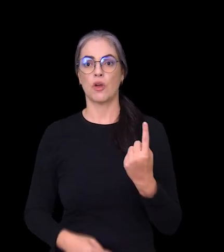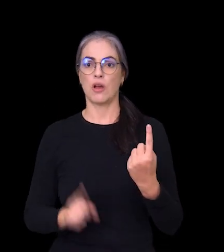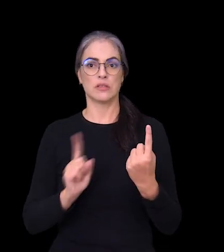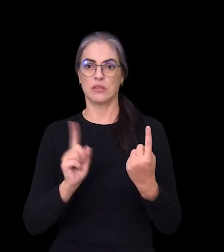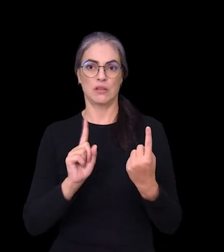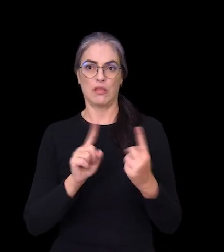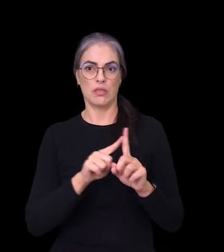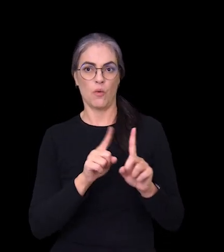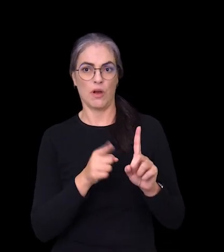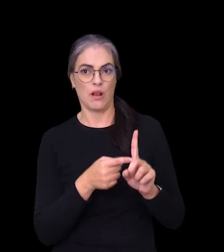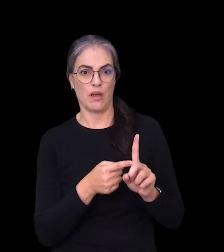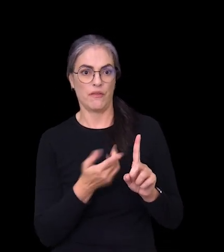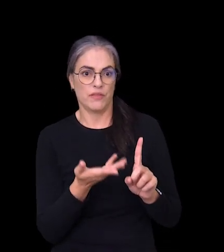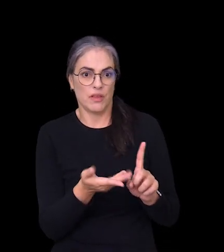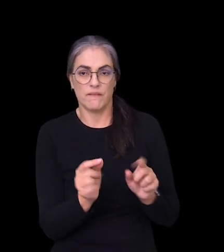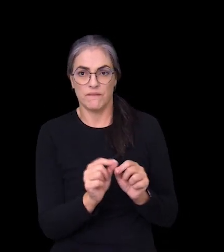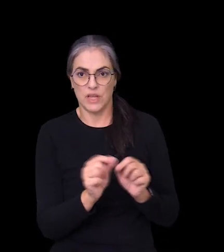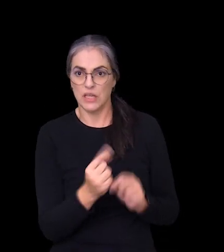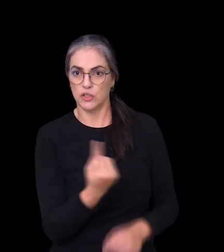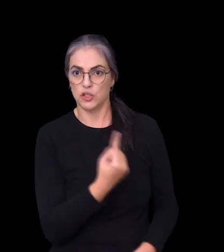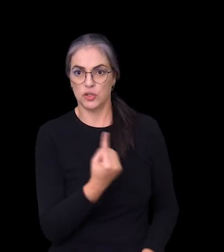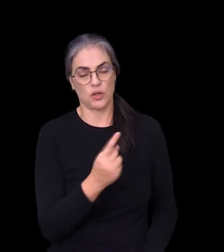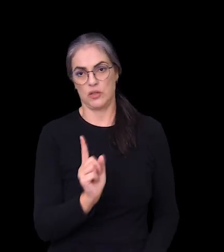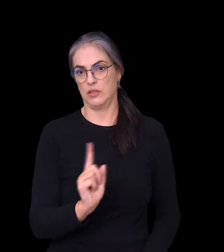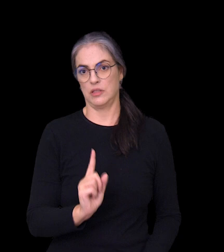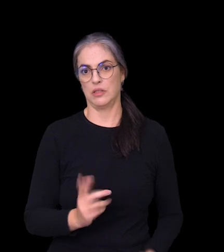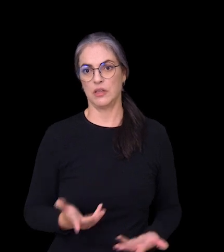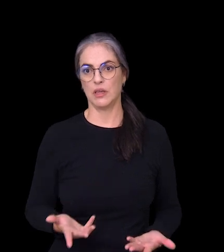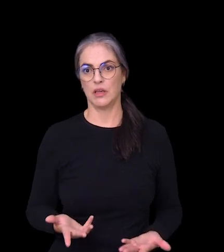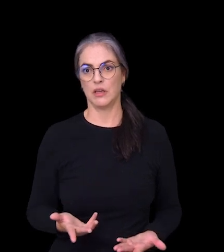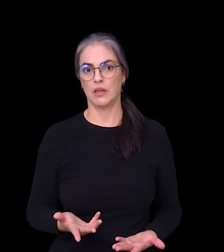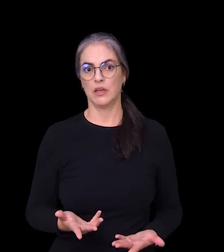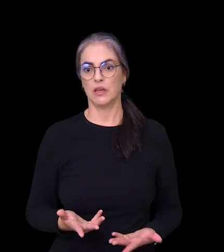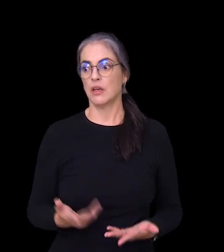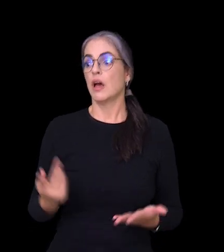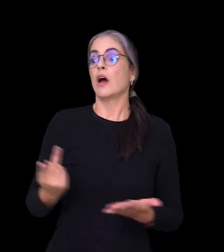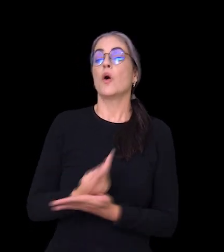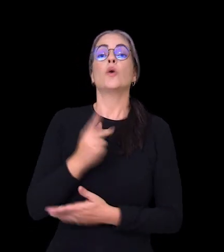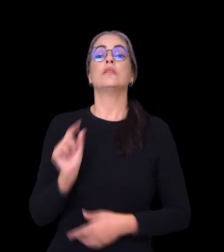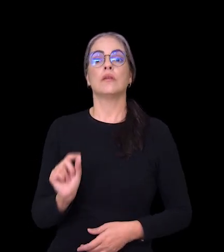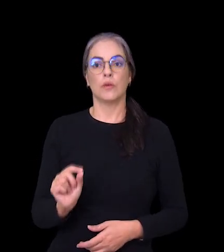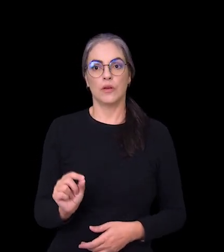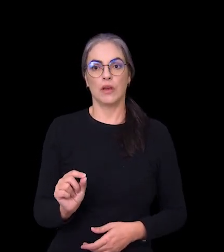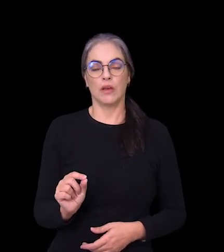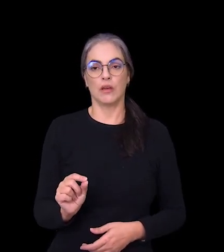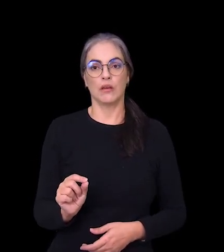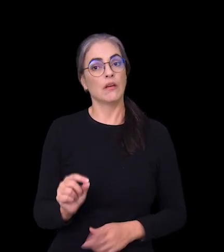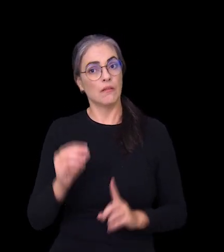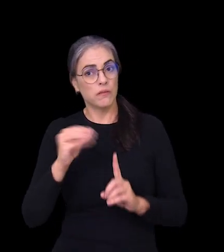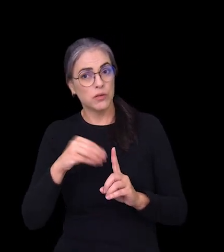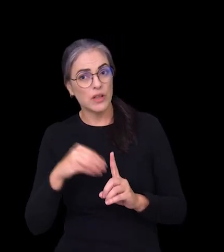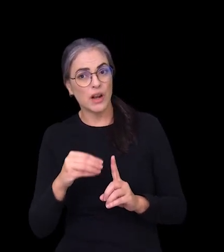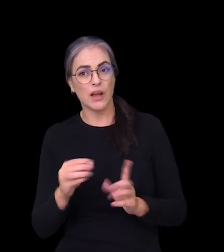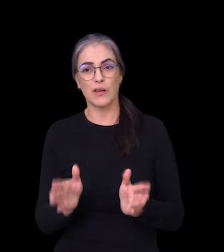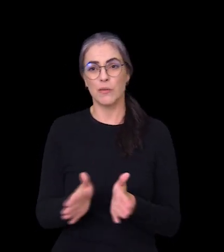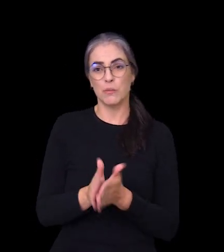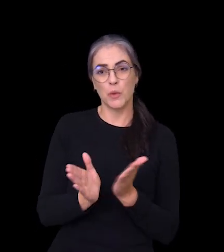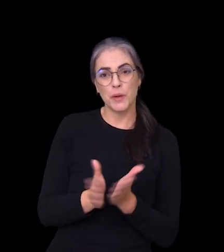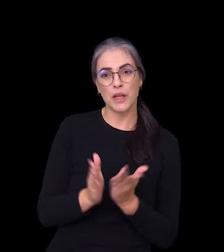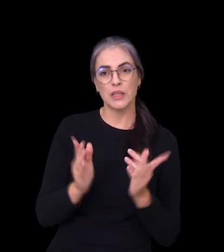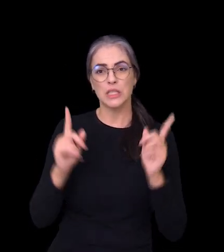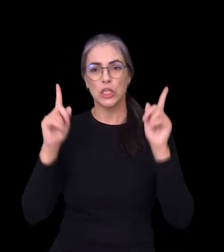essa gestação, muitas vezes, ela vem de uma série de vulnerabilidades socioeconômicas e de privações,